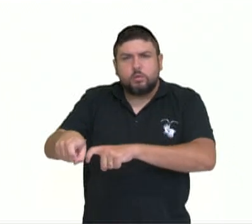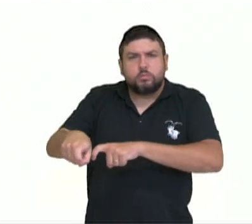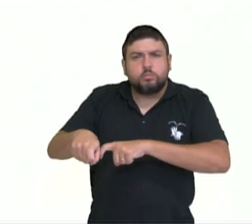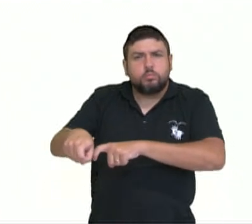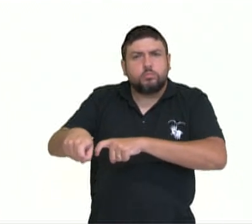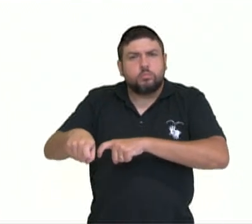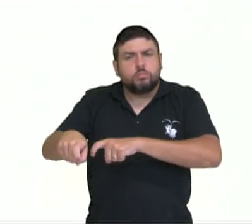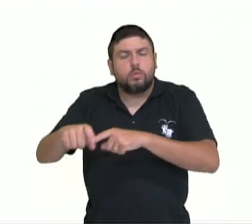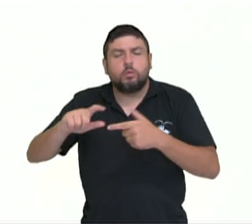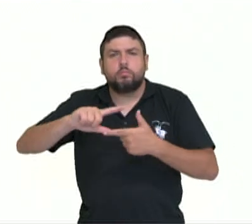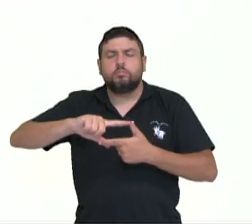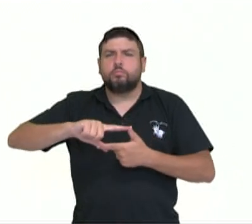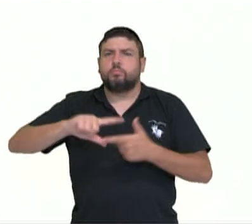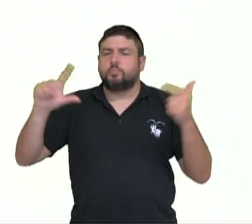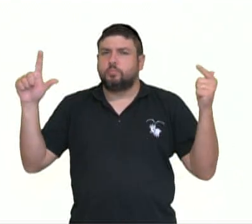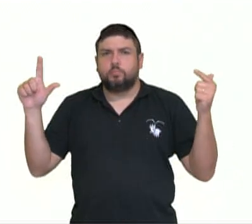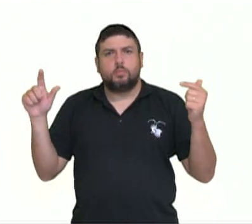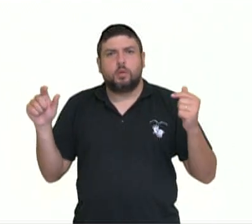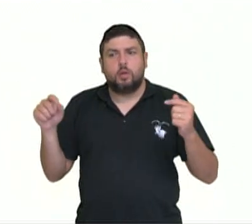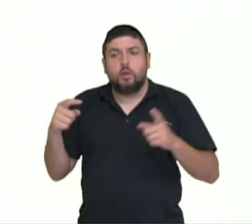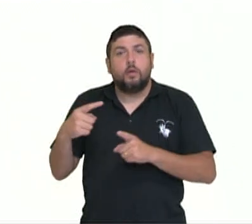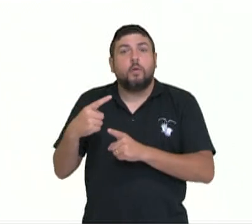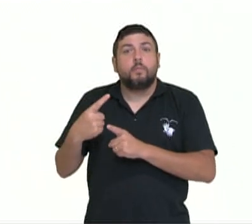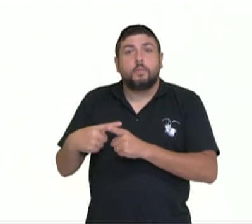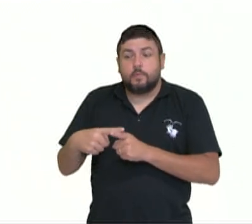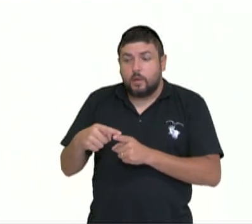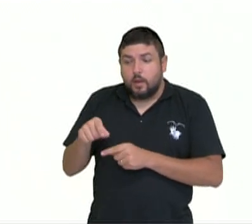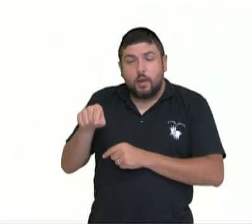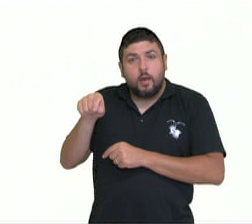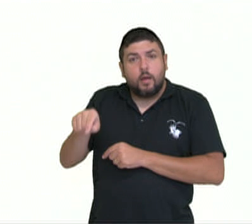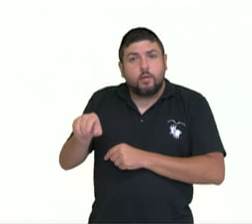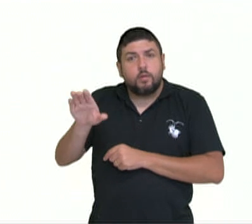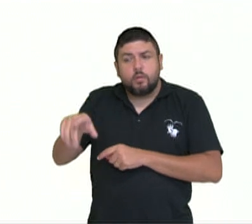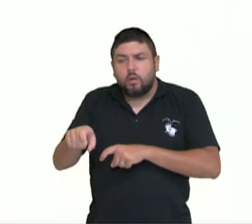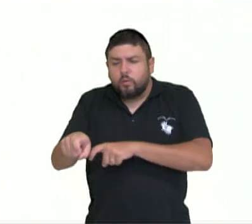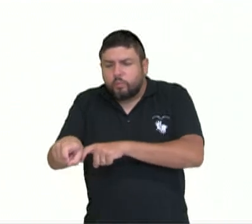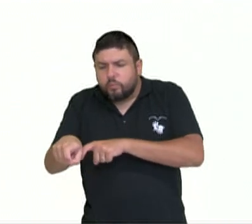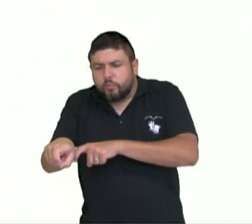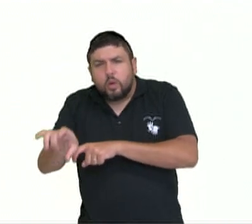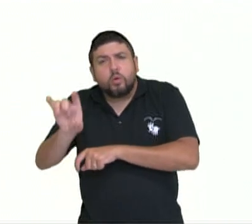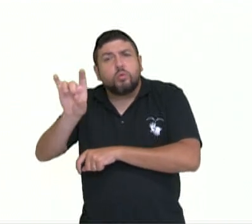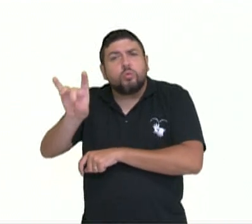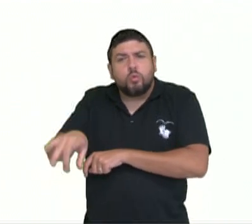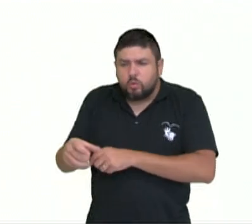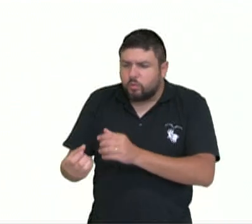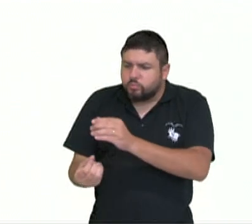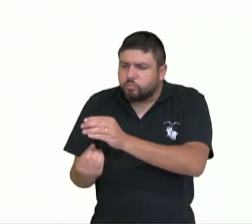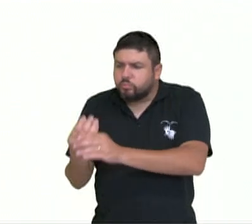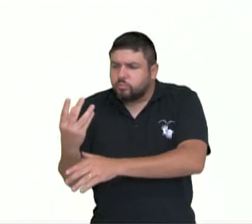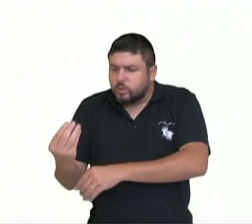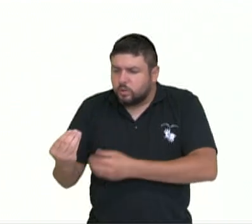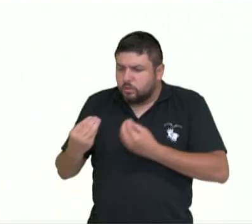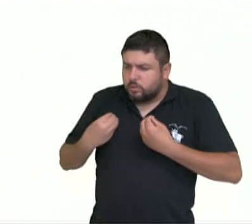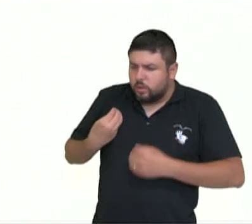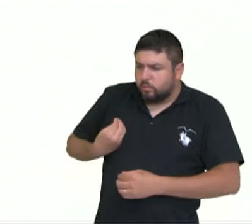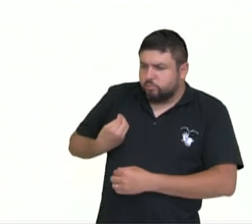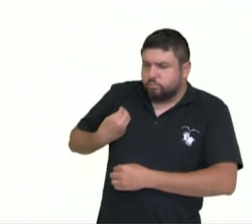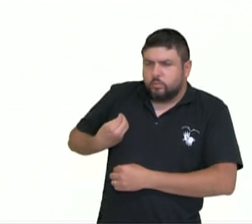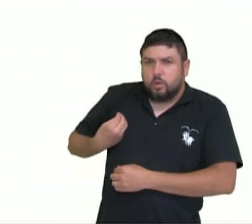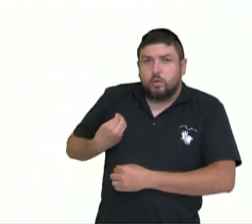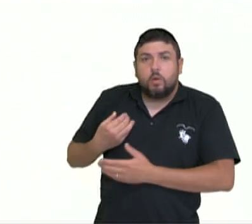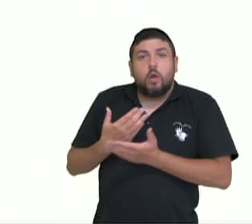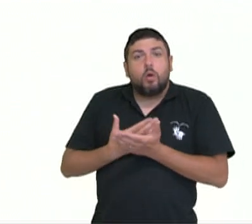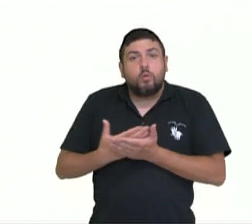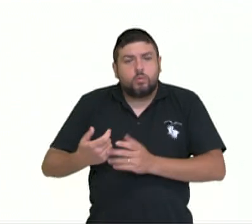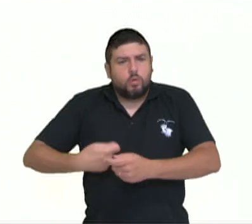agricultura, que já durante muito tempo já tinha deixado de ser uma agricultura de subsistência e já tinha se tornado uma agricultura